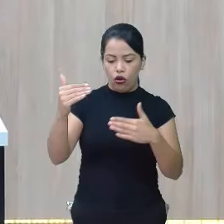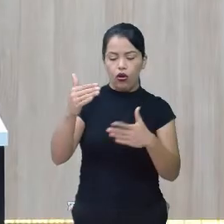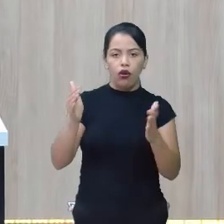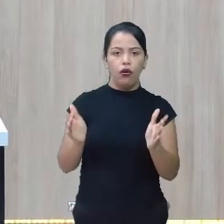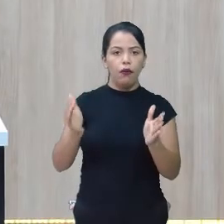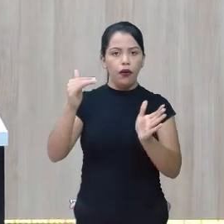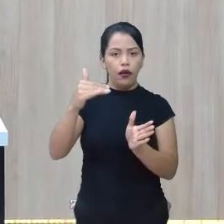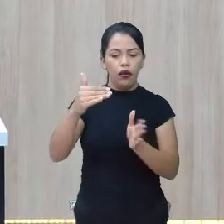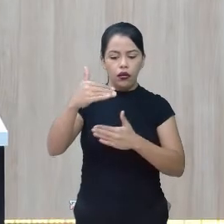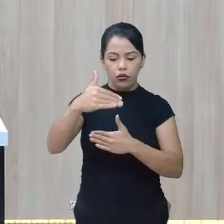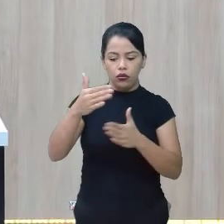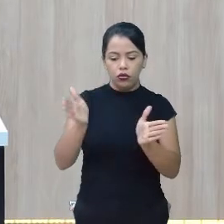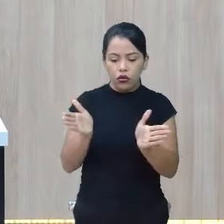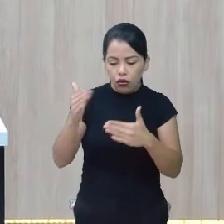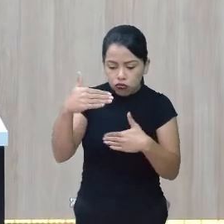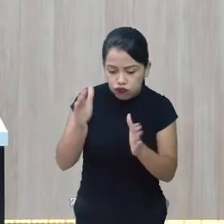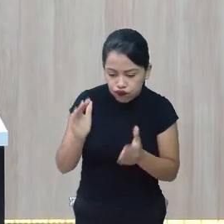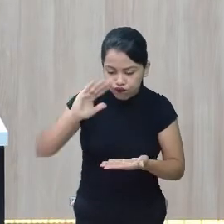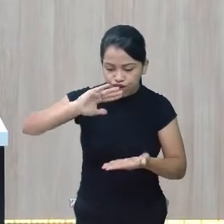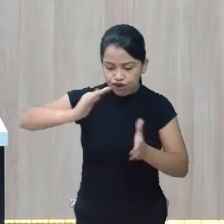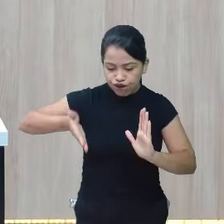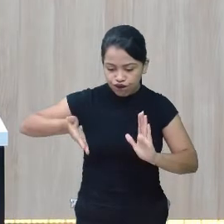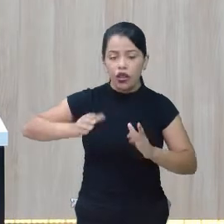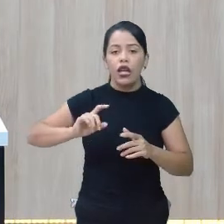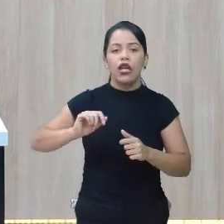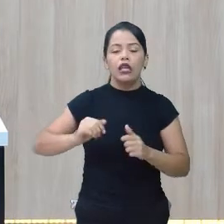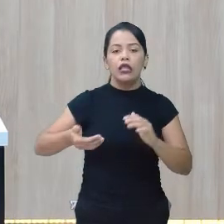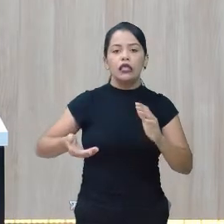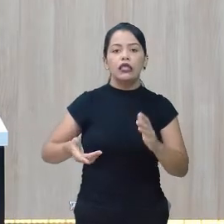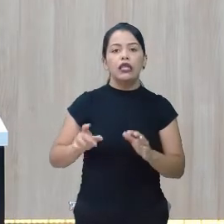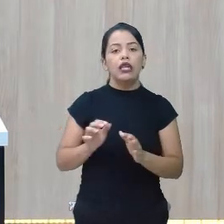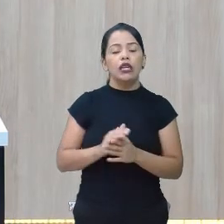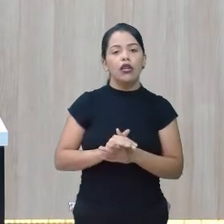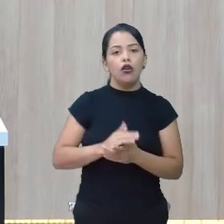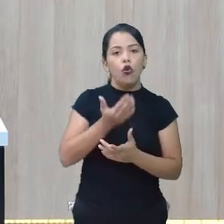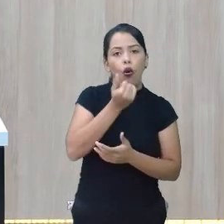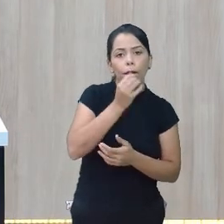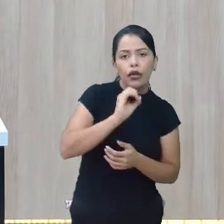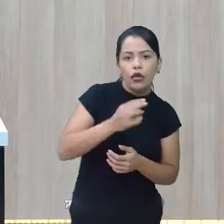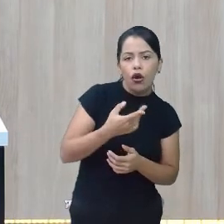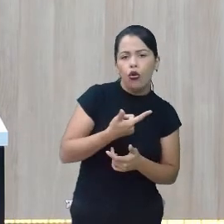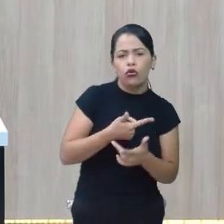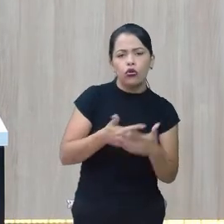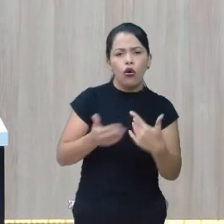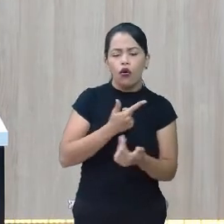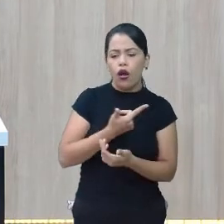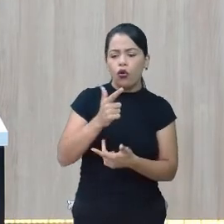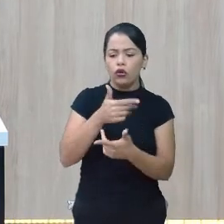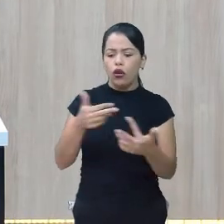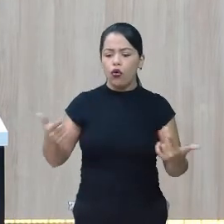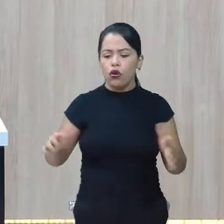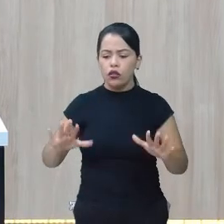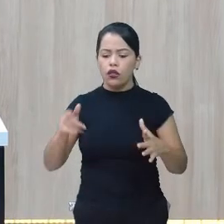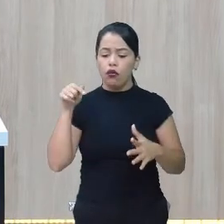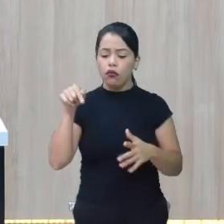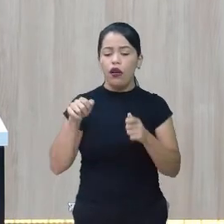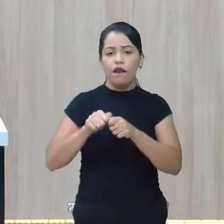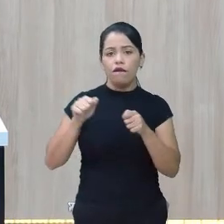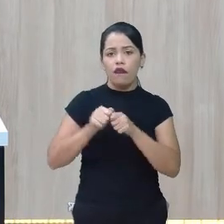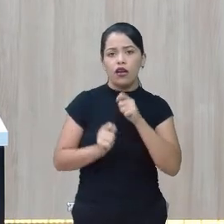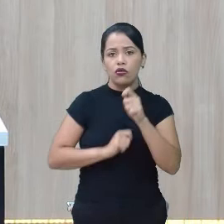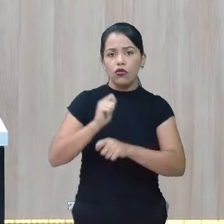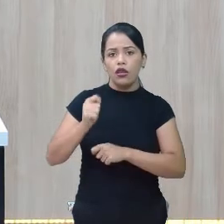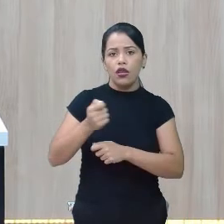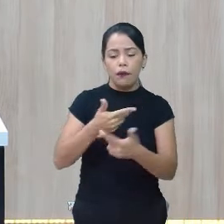sapato, seja de comida, propício para a organização daquelas caixas ali ficar mais prática de ser feito, né? Já